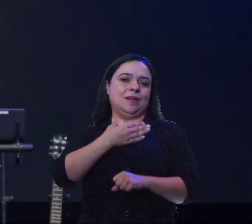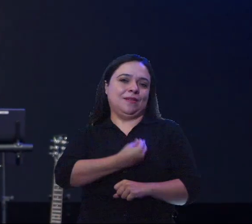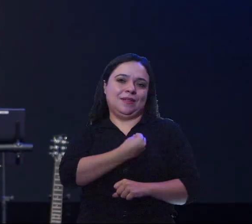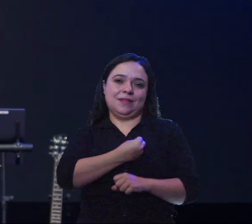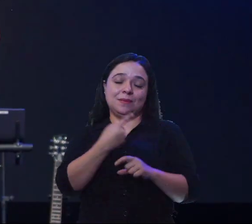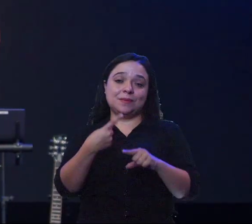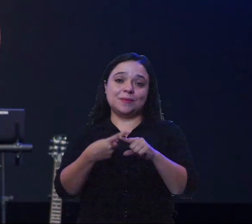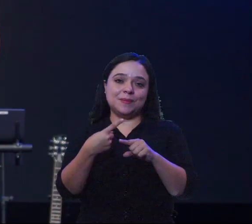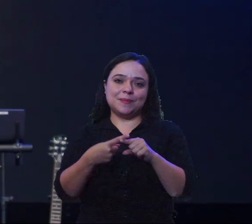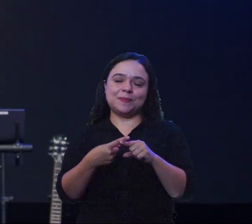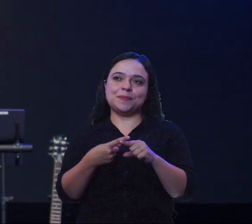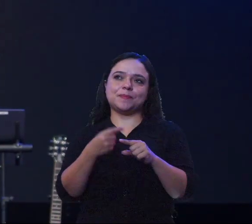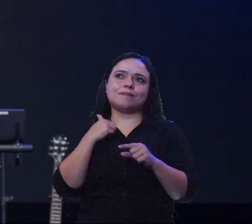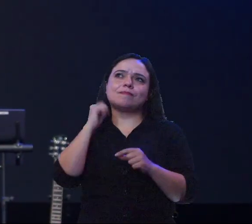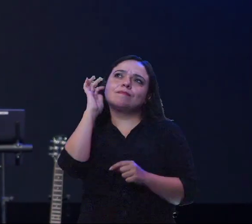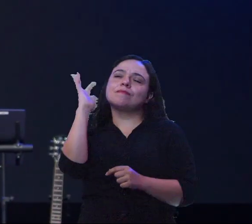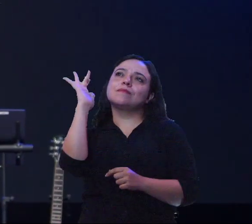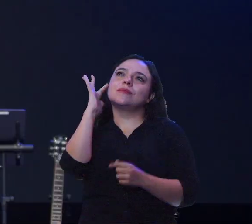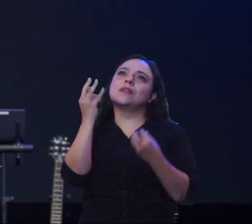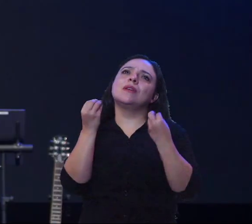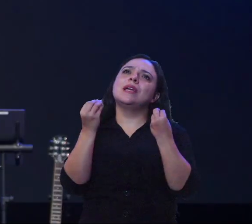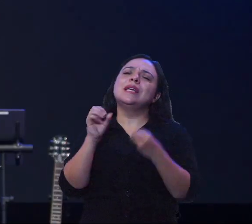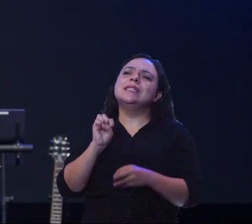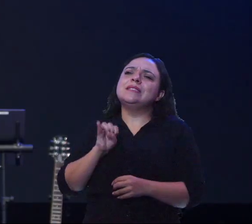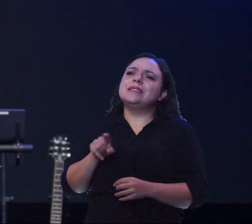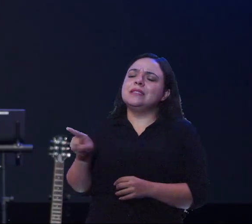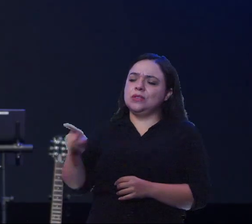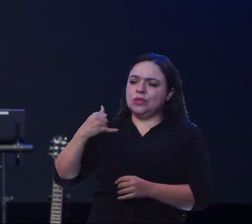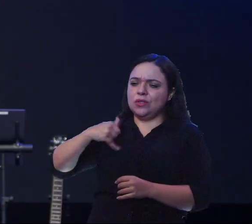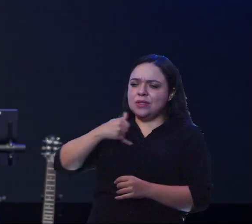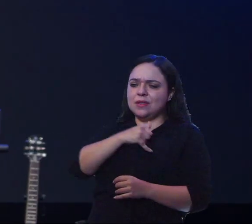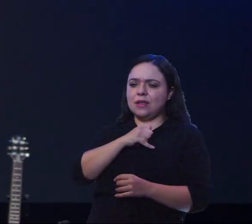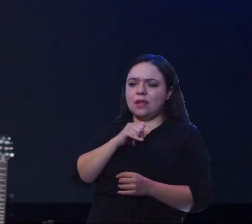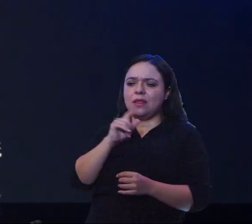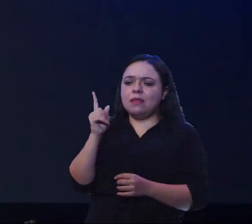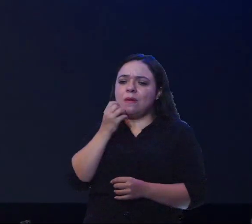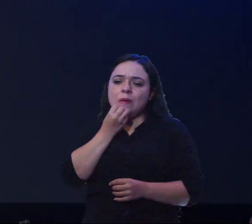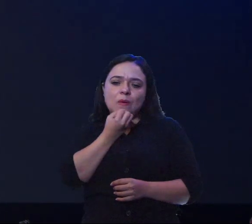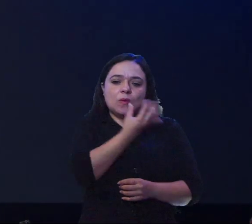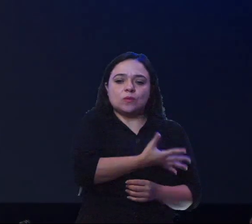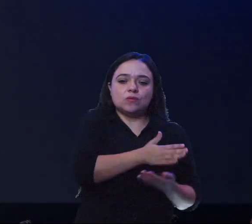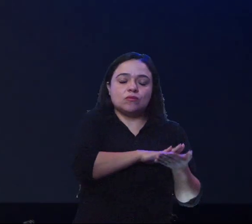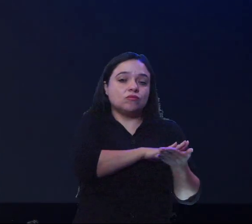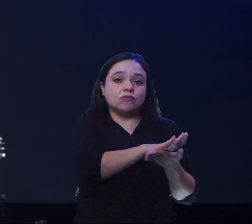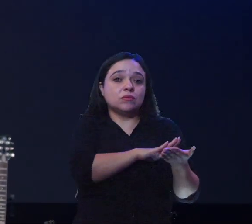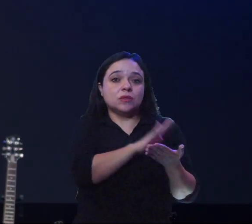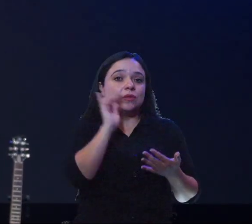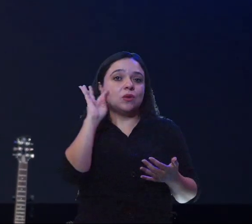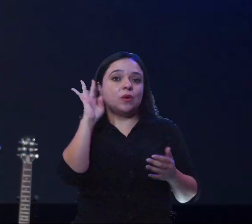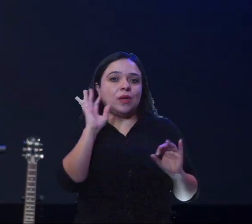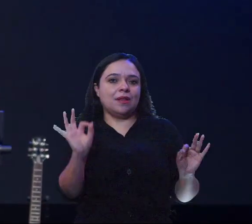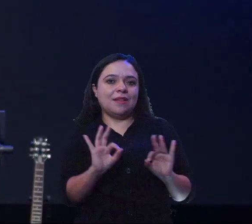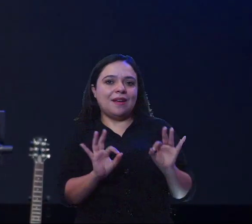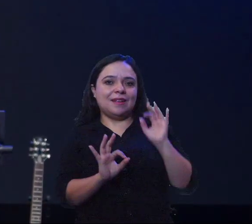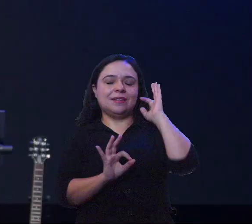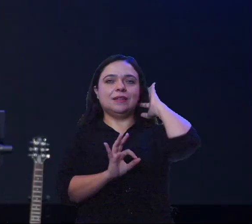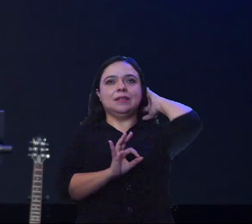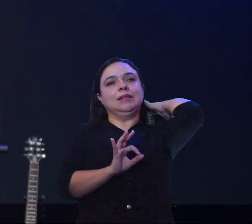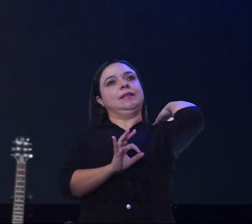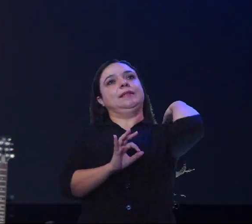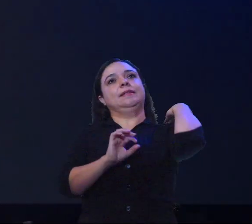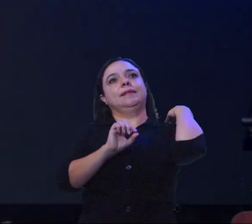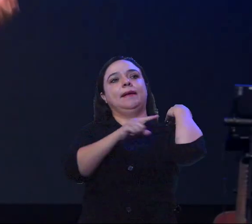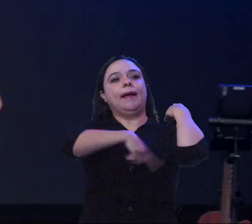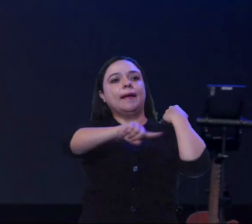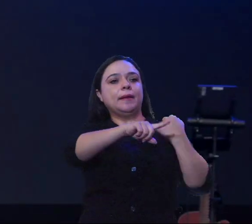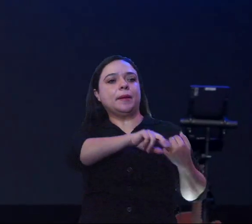tentando imaginar, Senhor, mas e se ele não tivesse compartilhado os sonhos? Se ele não tivesse falado aquilo para causar uma ira